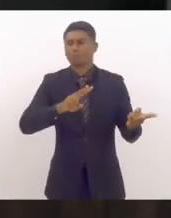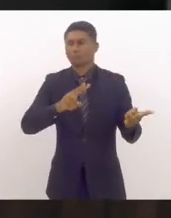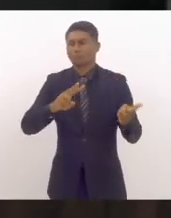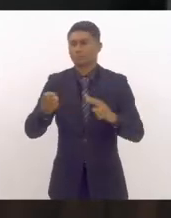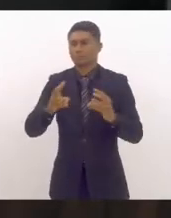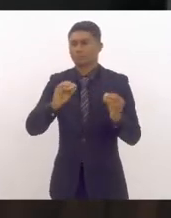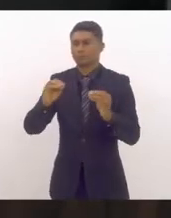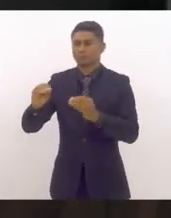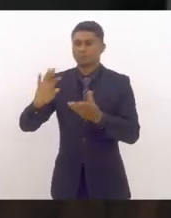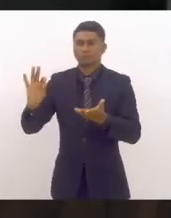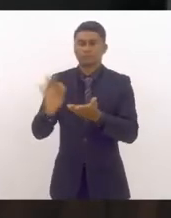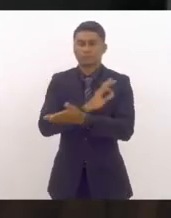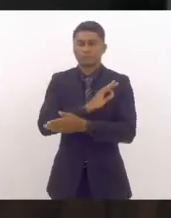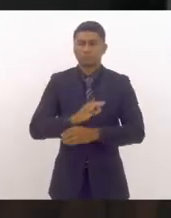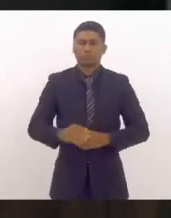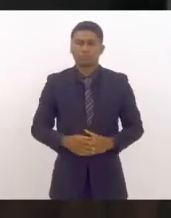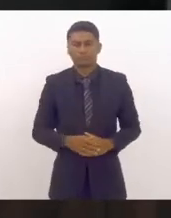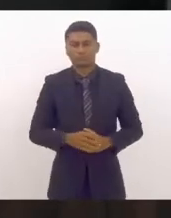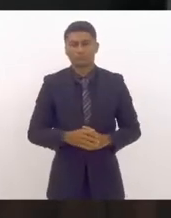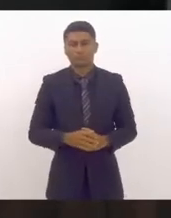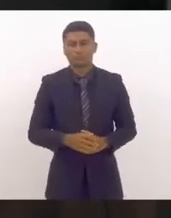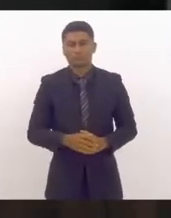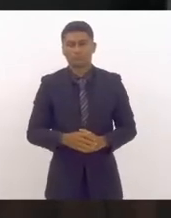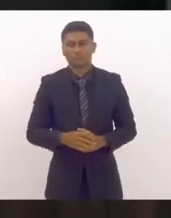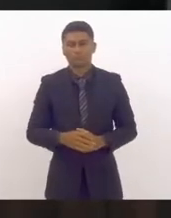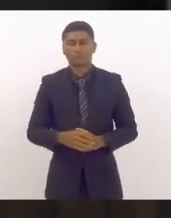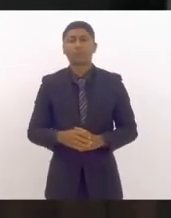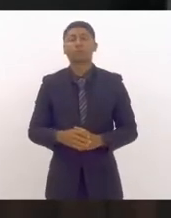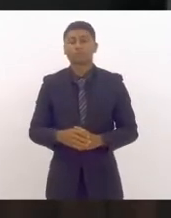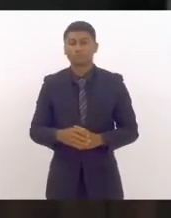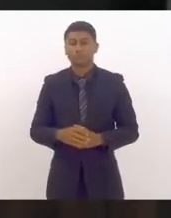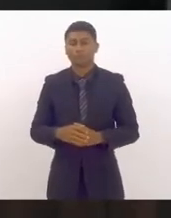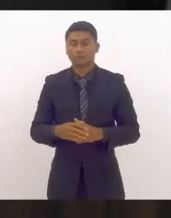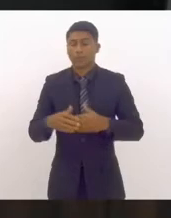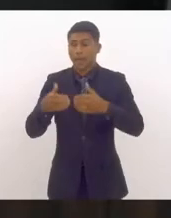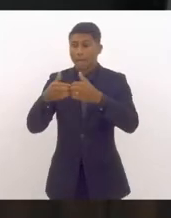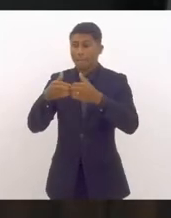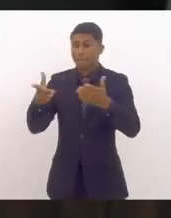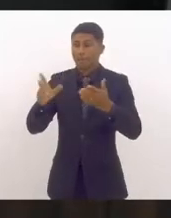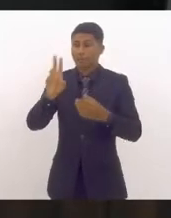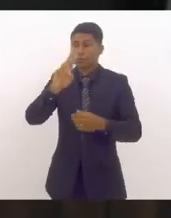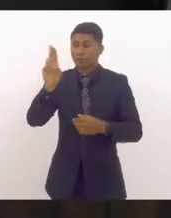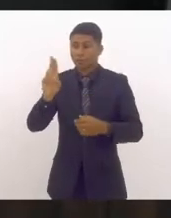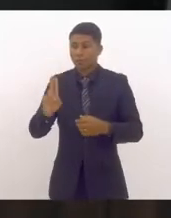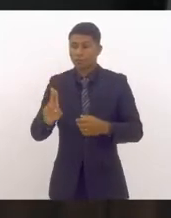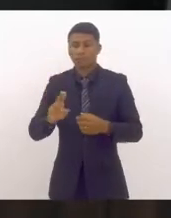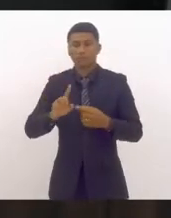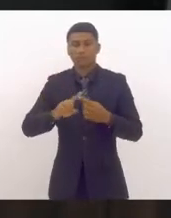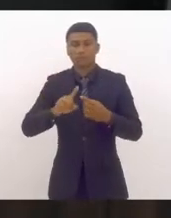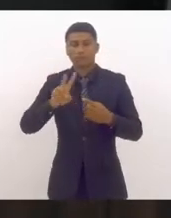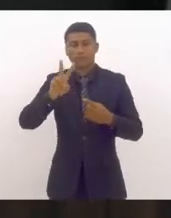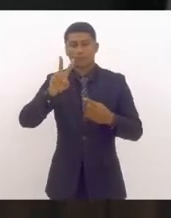com as observações levantadas, com a coautoria dos parlamentares Valdeque Carneiro,